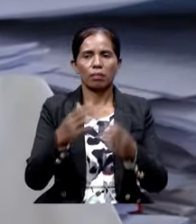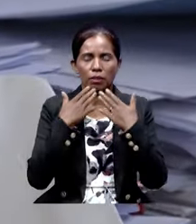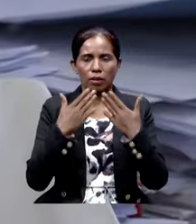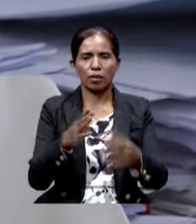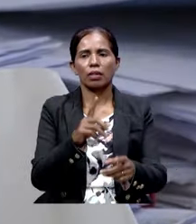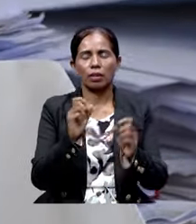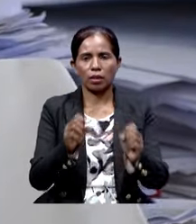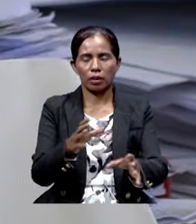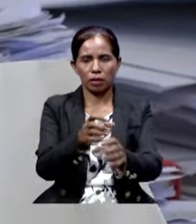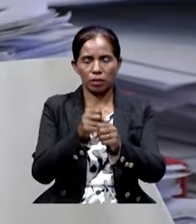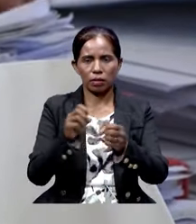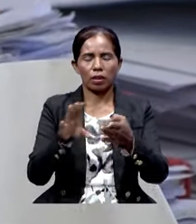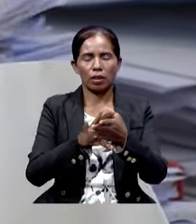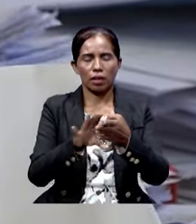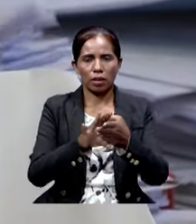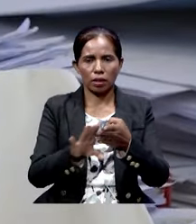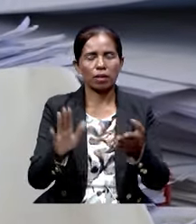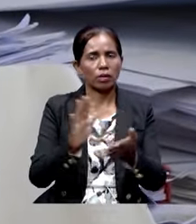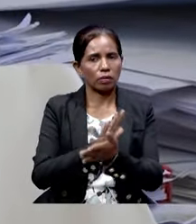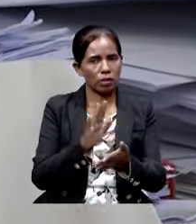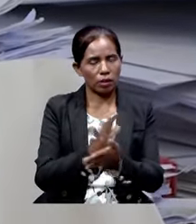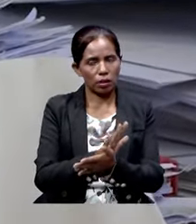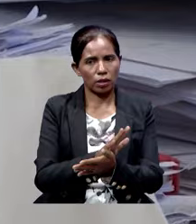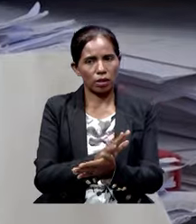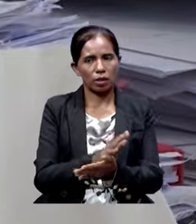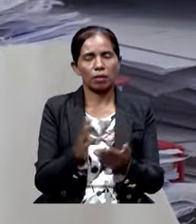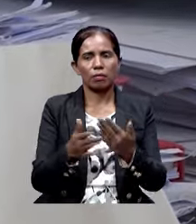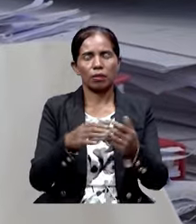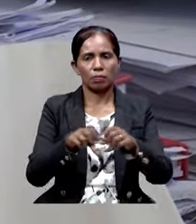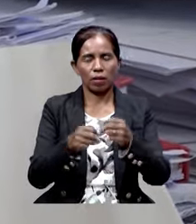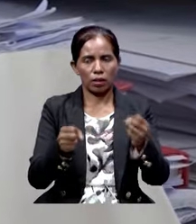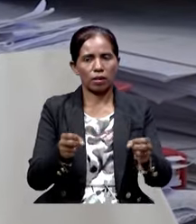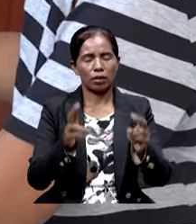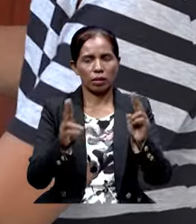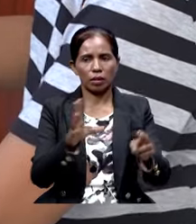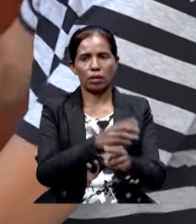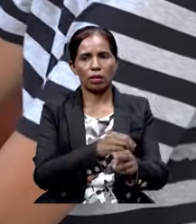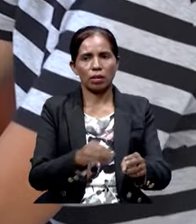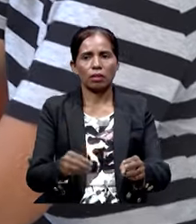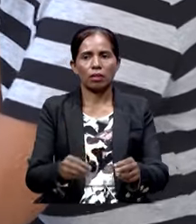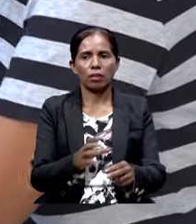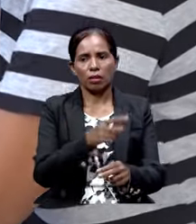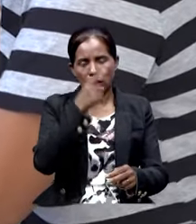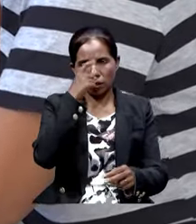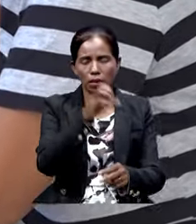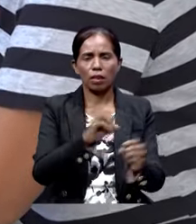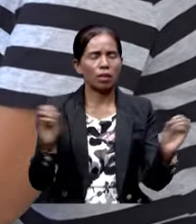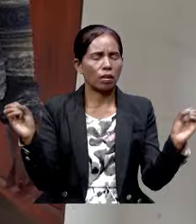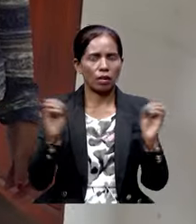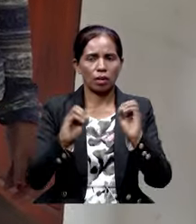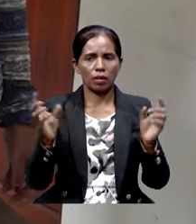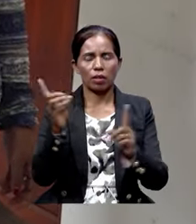tem que se mudar o modelo suratahan. Não é fácil, bele at, com categoria provisório, não lá ia